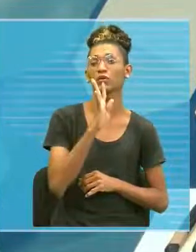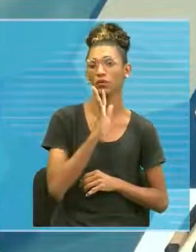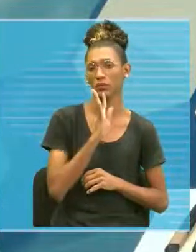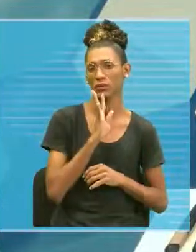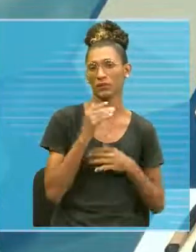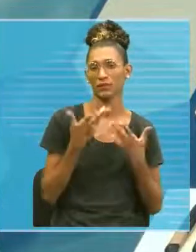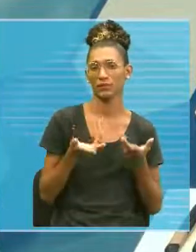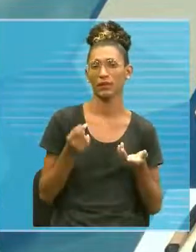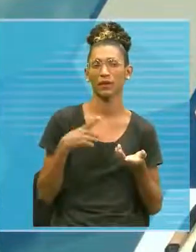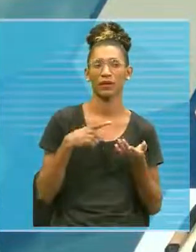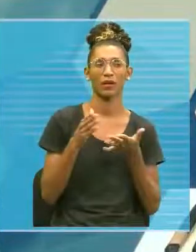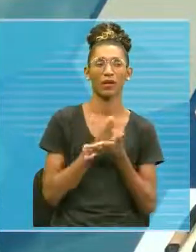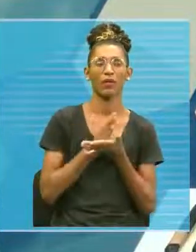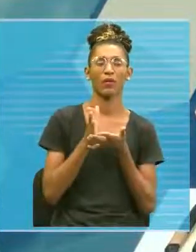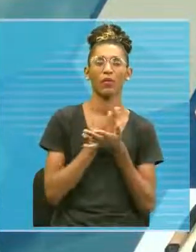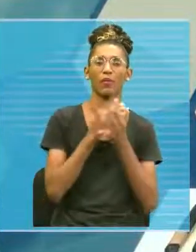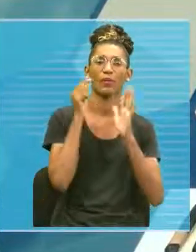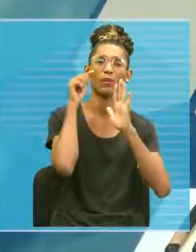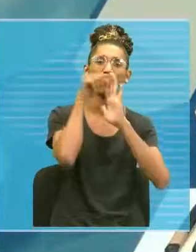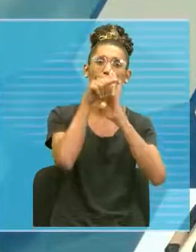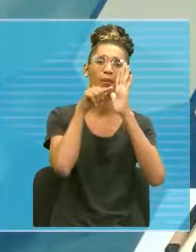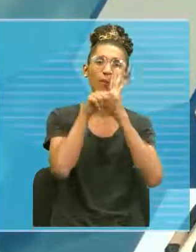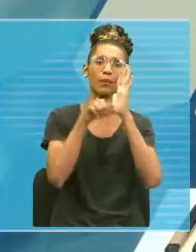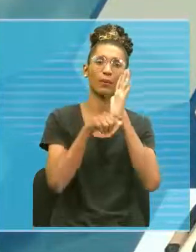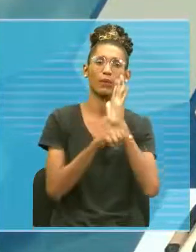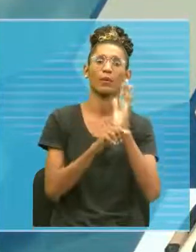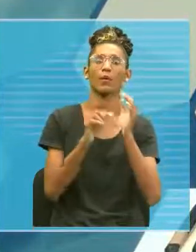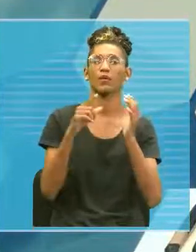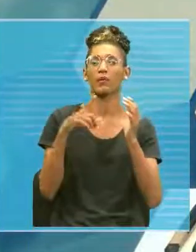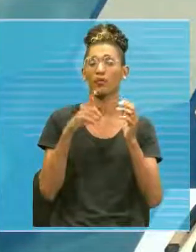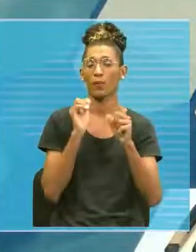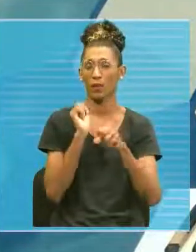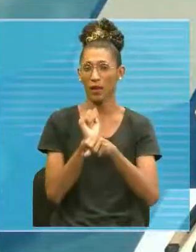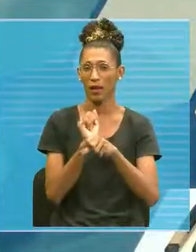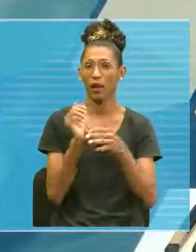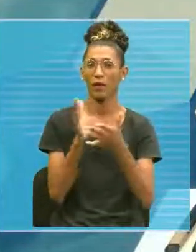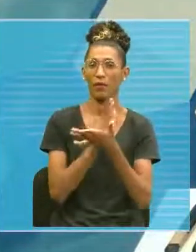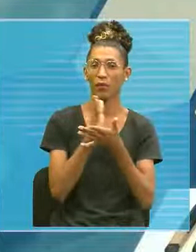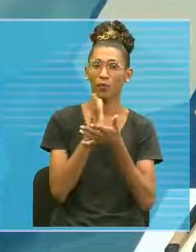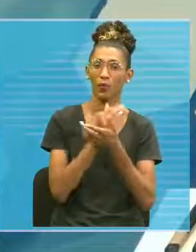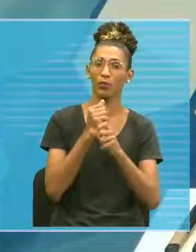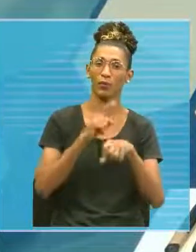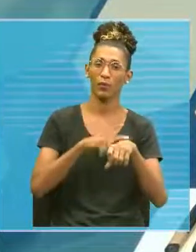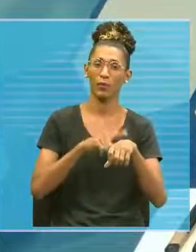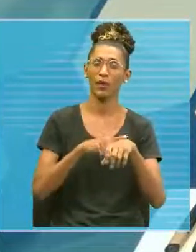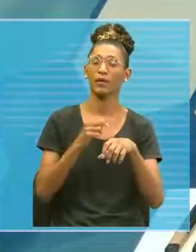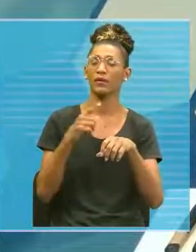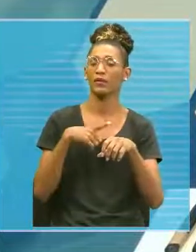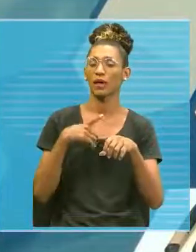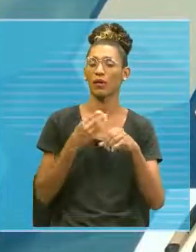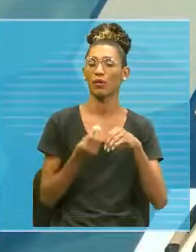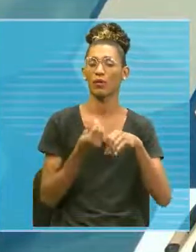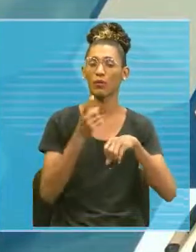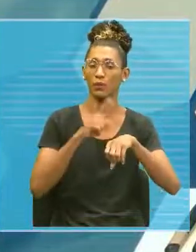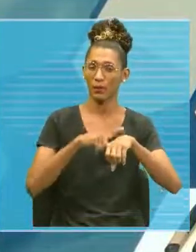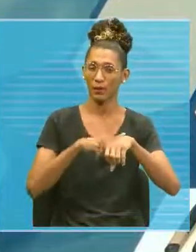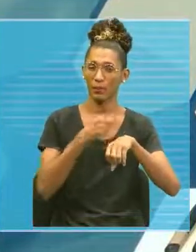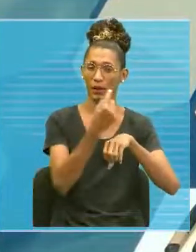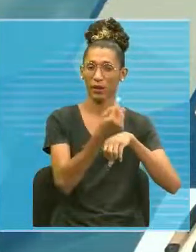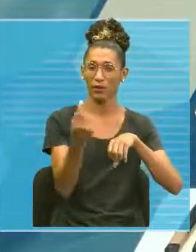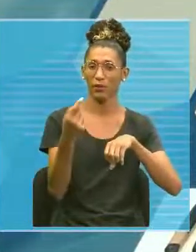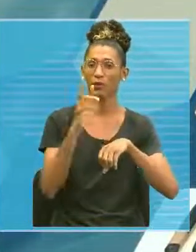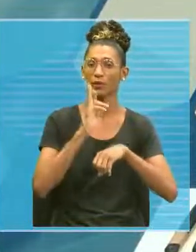a gente tem aqui algumas questões eu vou parar em alguns momentos e marcar tempo para que vocês tentem responder as